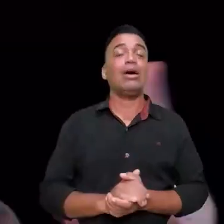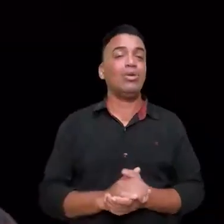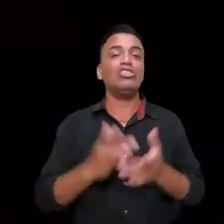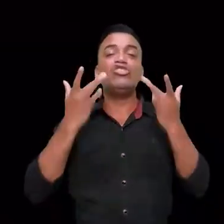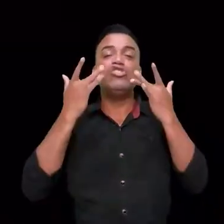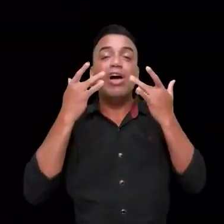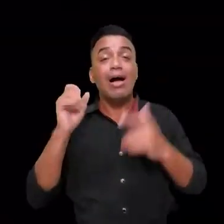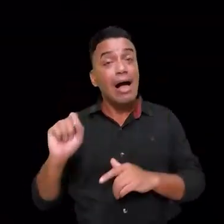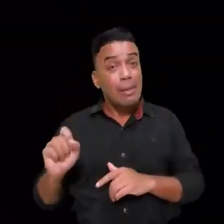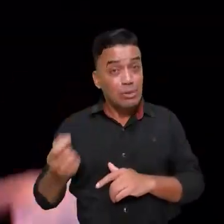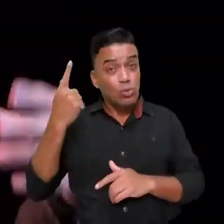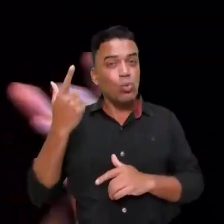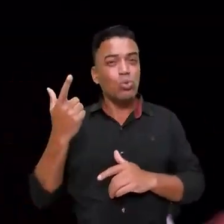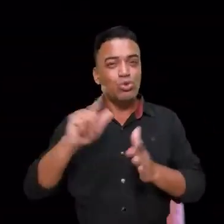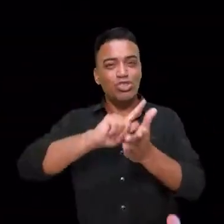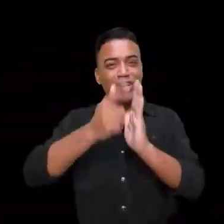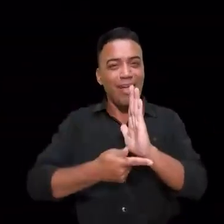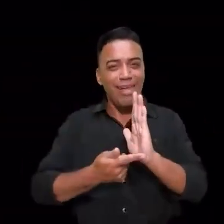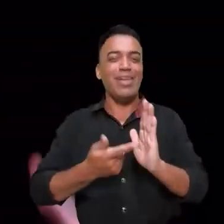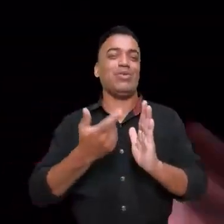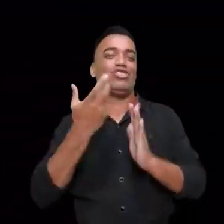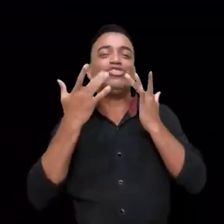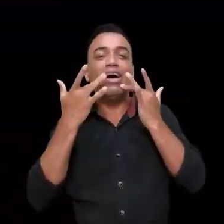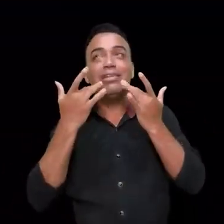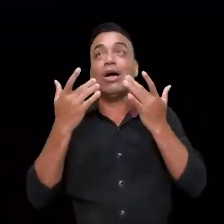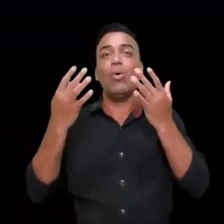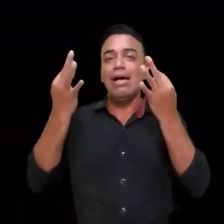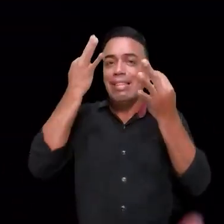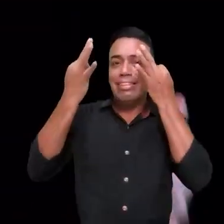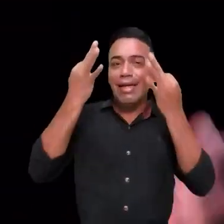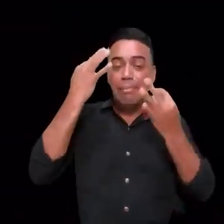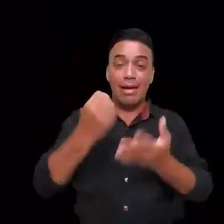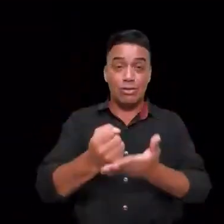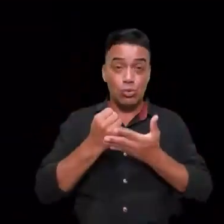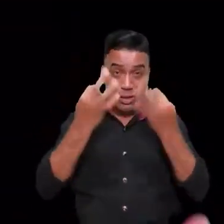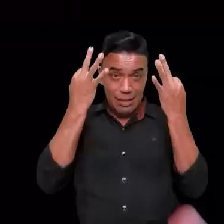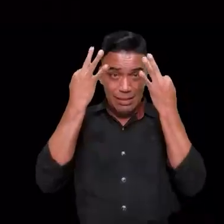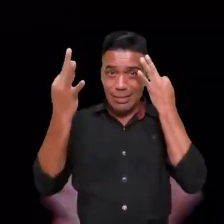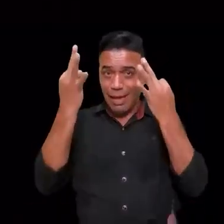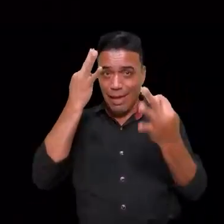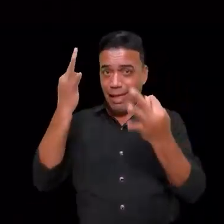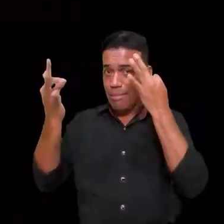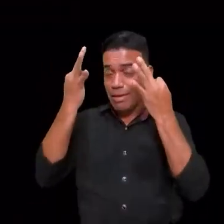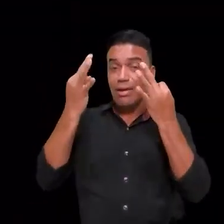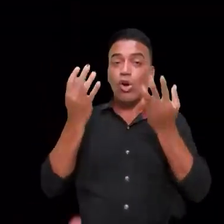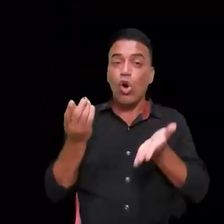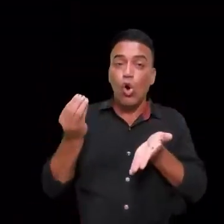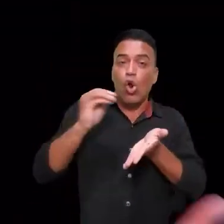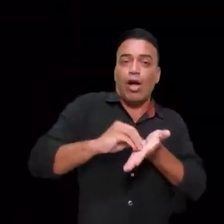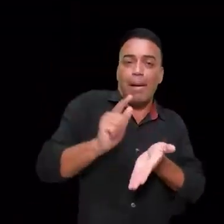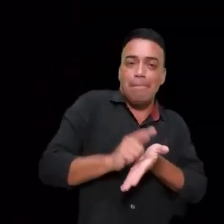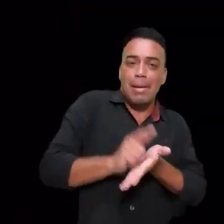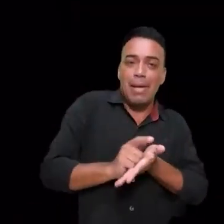também passar para os papéis e muita terapia, a terapia ajuda muito, passar para o papel foi um modo de dar conta de